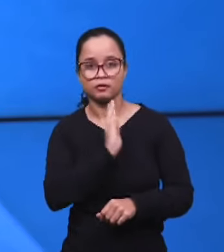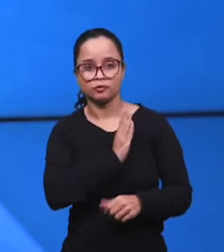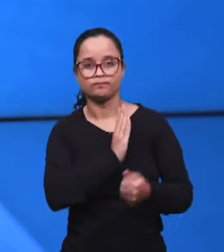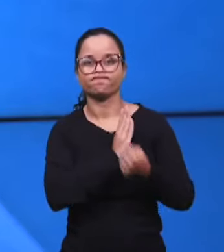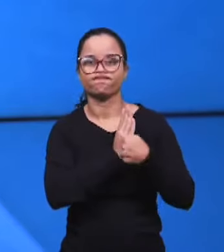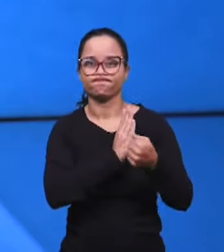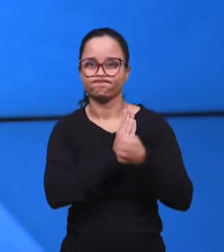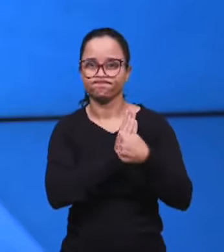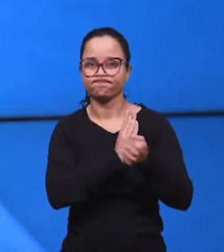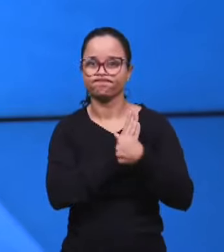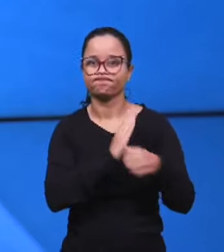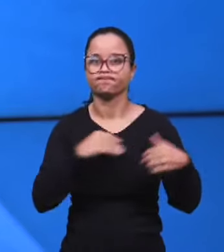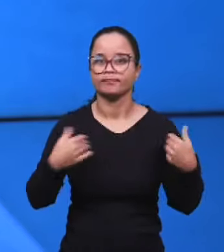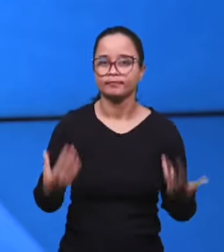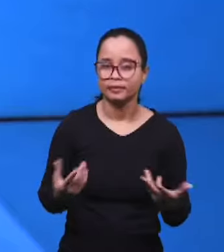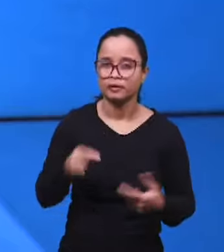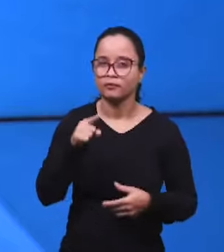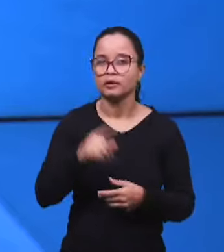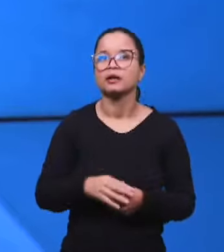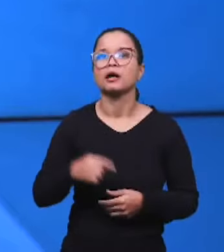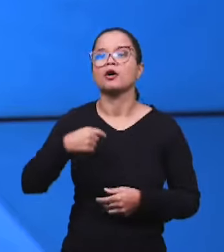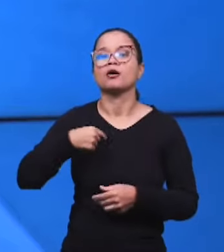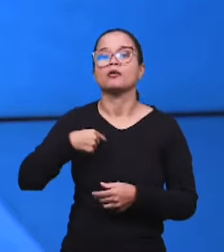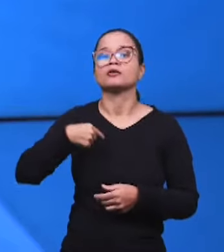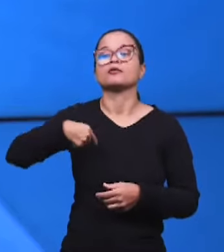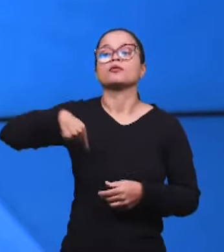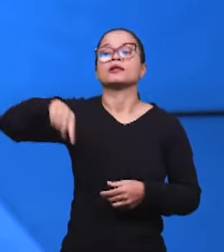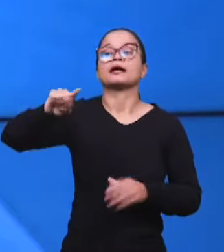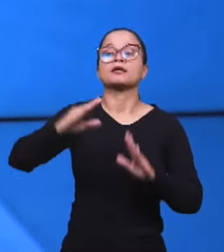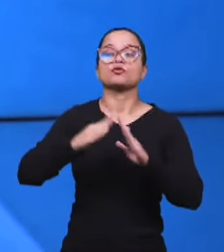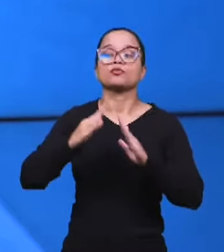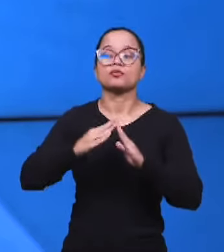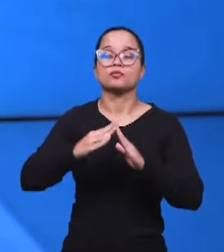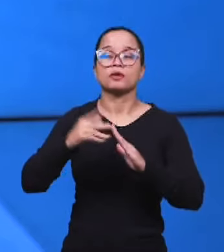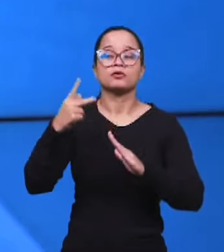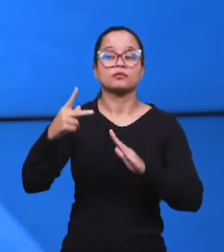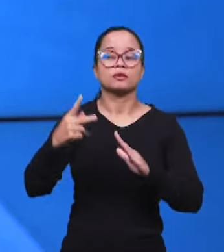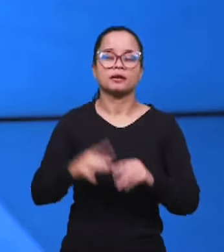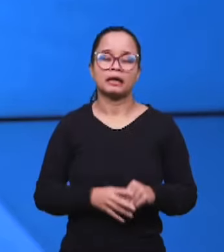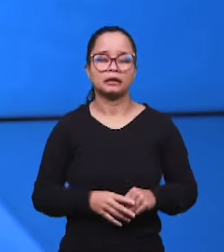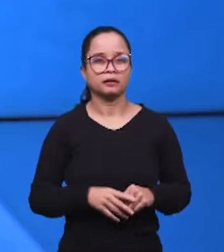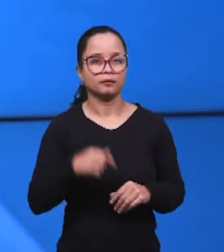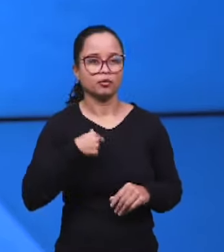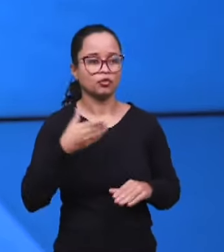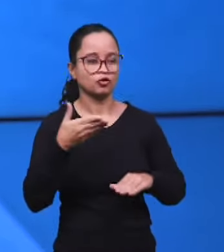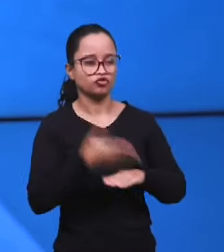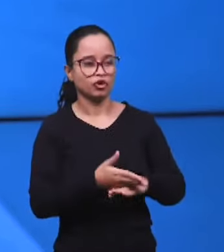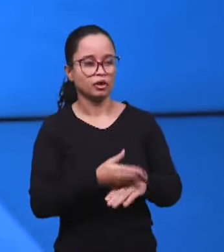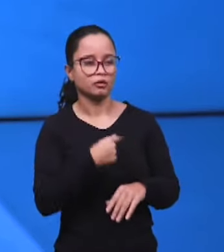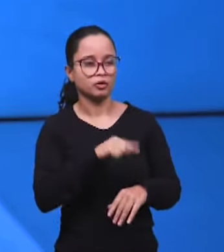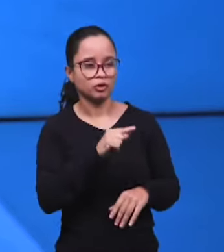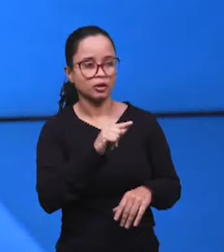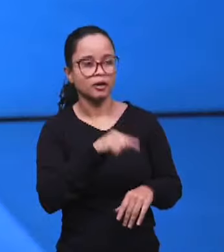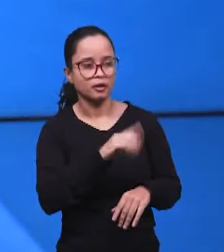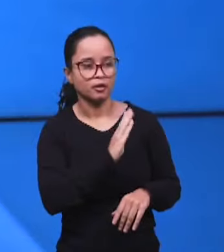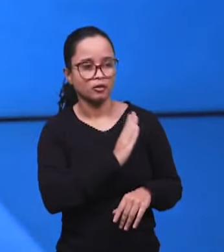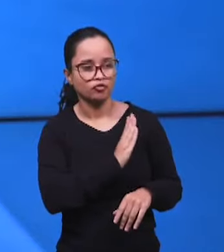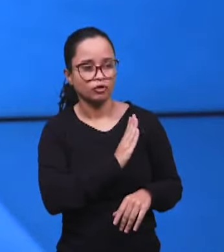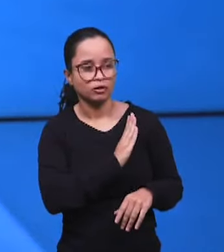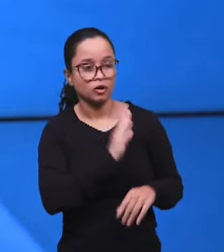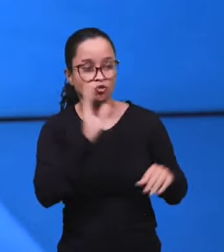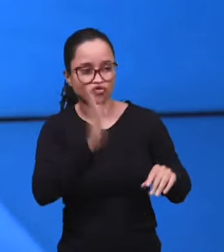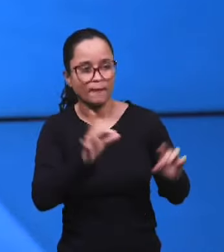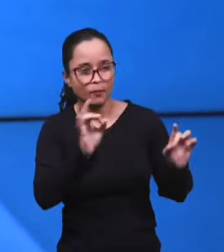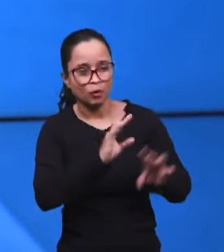bato. Uma coisa é quando alguém te diz assim, olha, eu vou à sua casa. E outra coisa é quando a pessoa chega e diz assim, eu já estou aqui à porta da sua